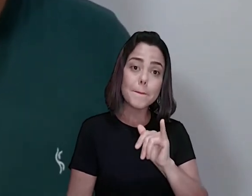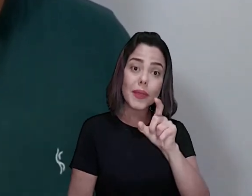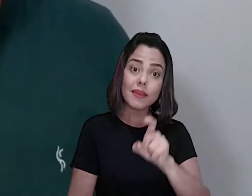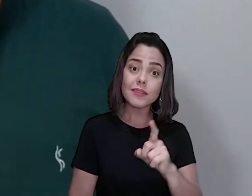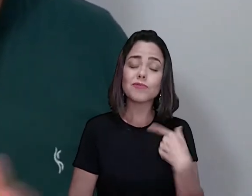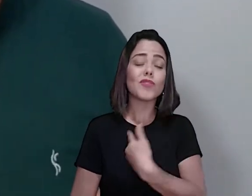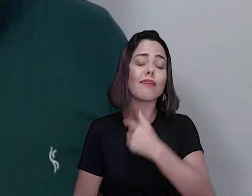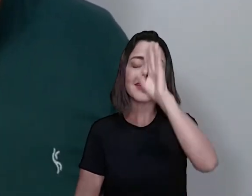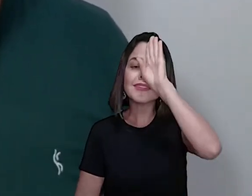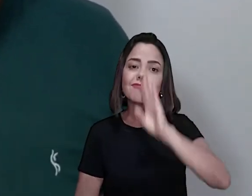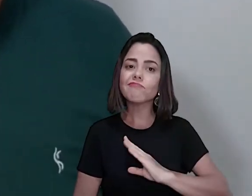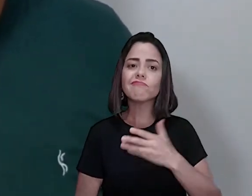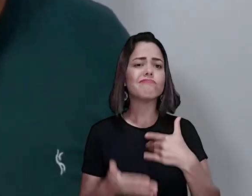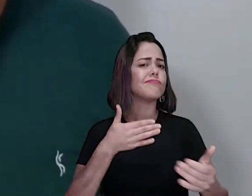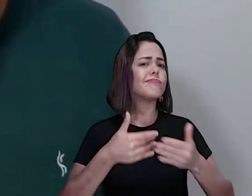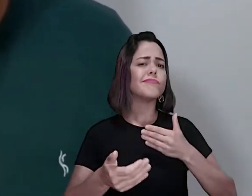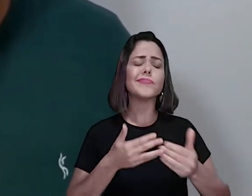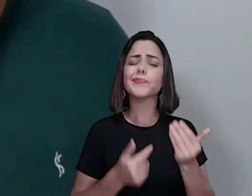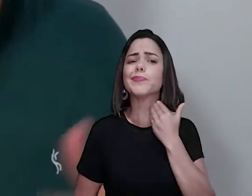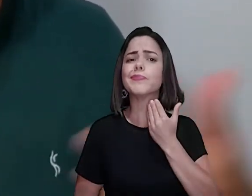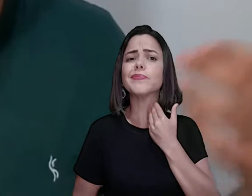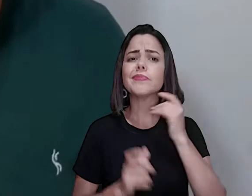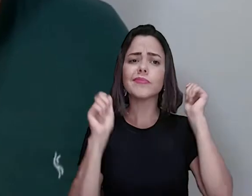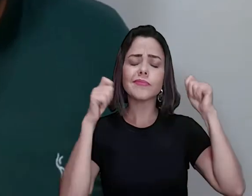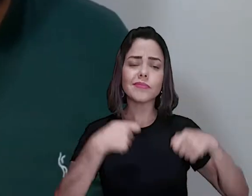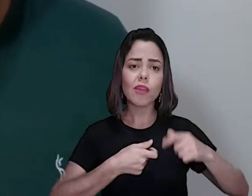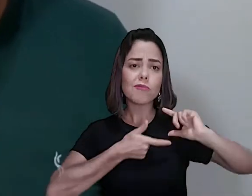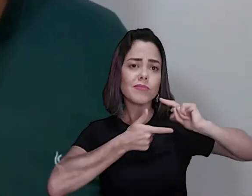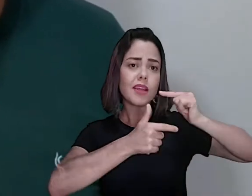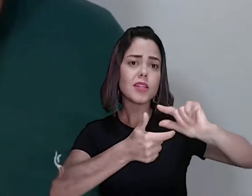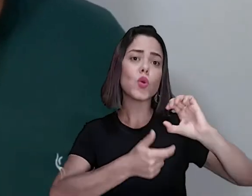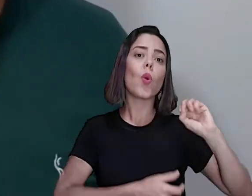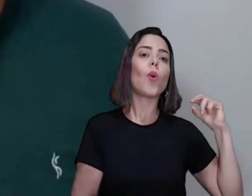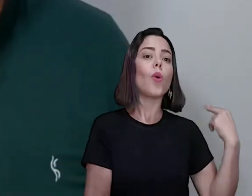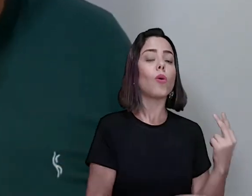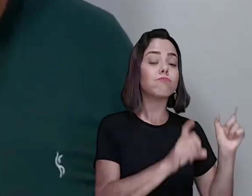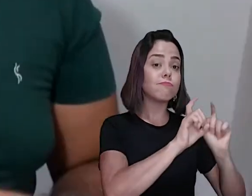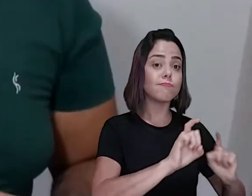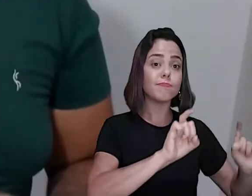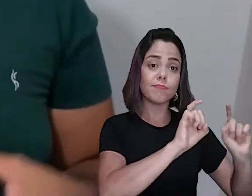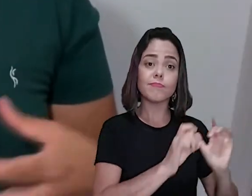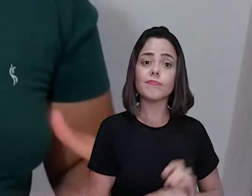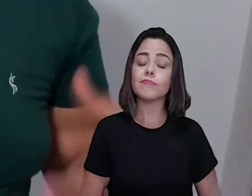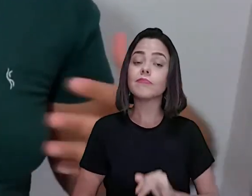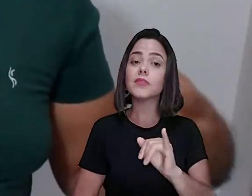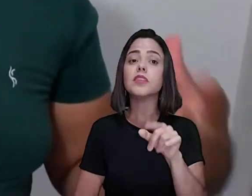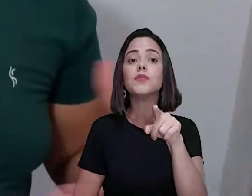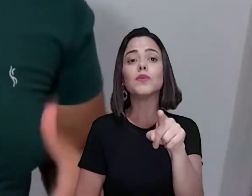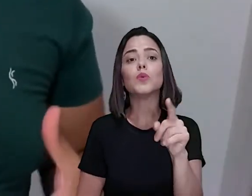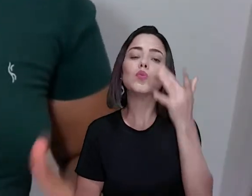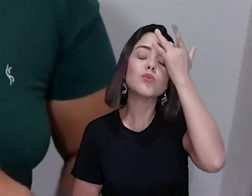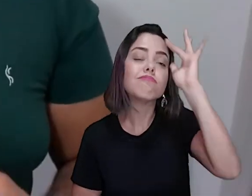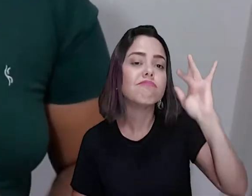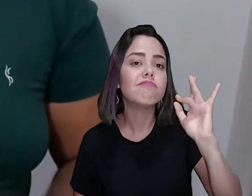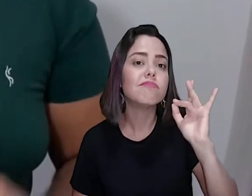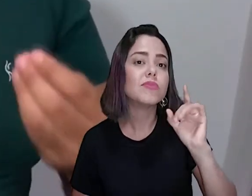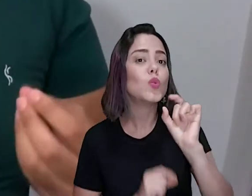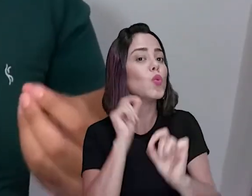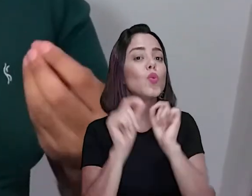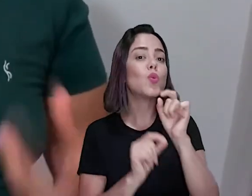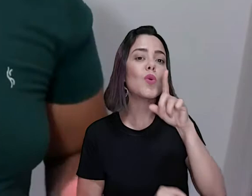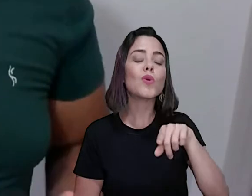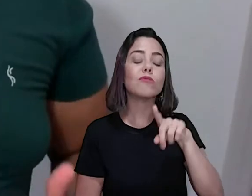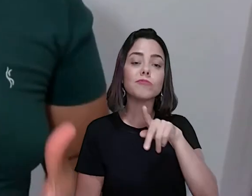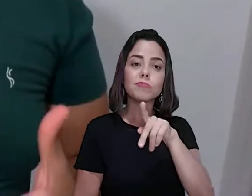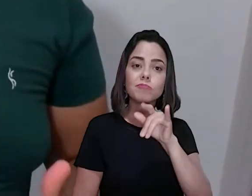gente consegue fazer ele em qualquer banco, seja um banco tradicional ou um banco digital. Se você não sabe muito bem o que é o Pix, a